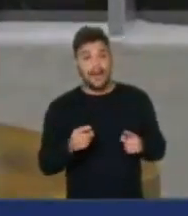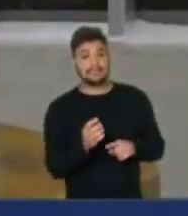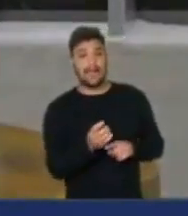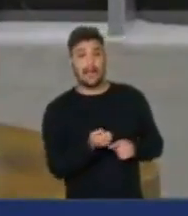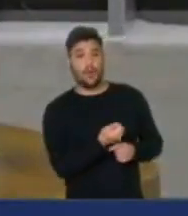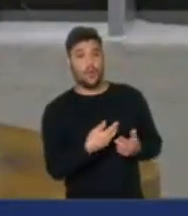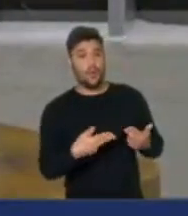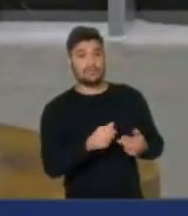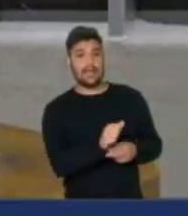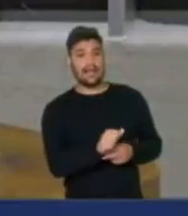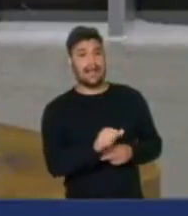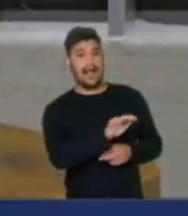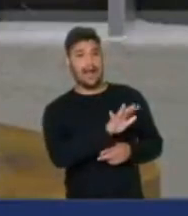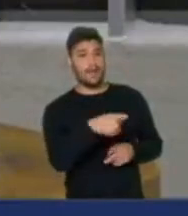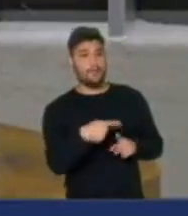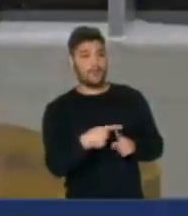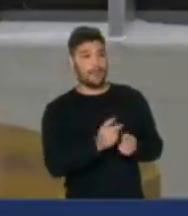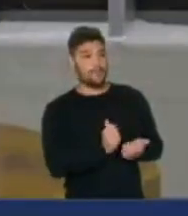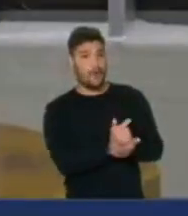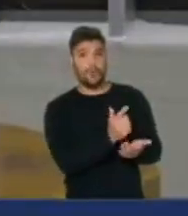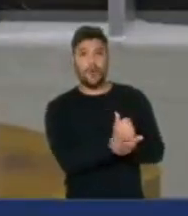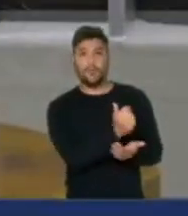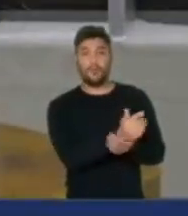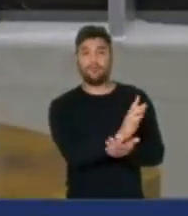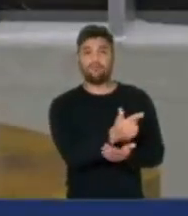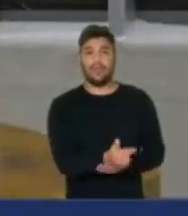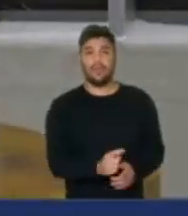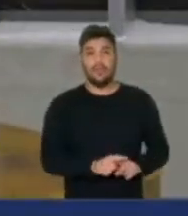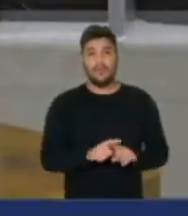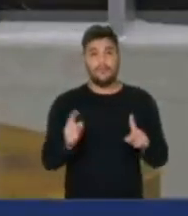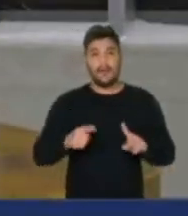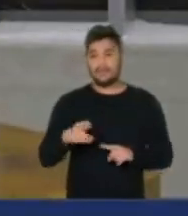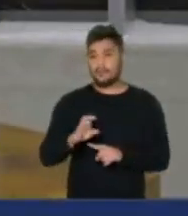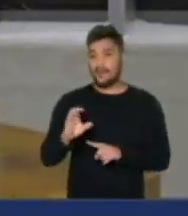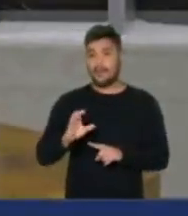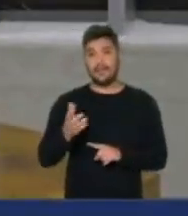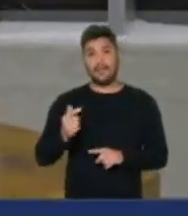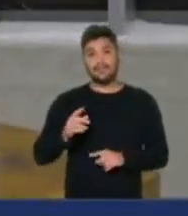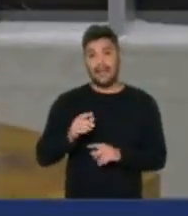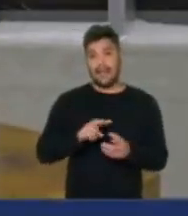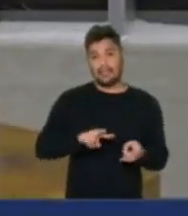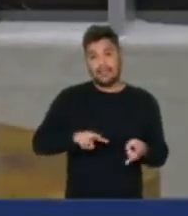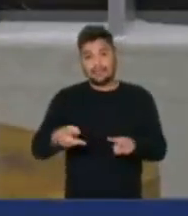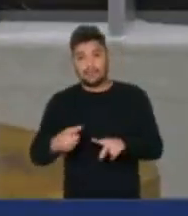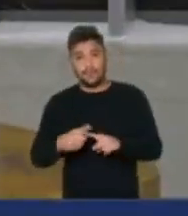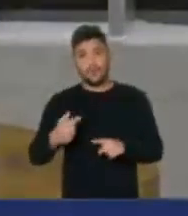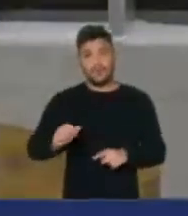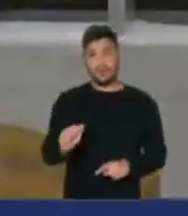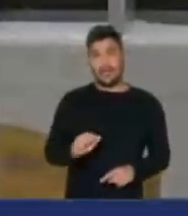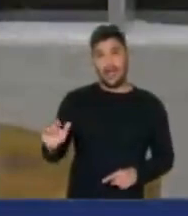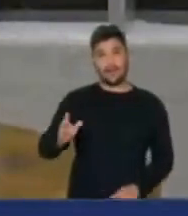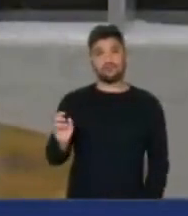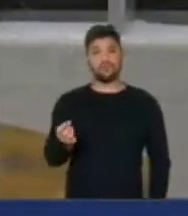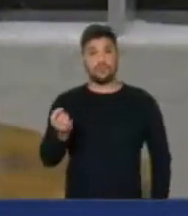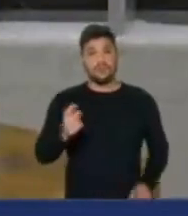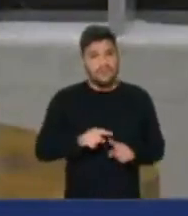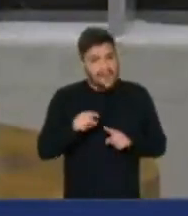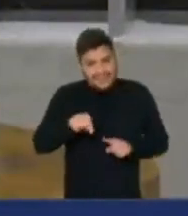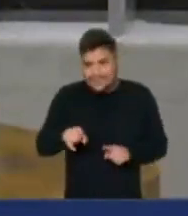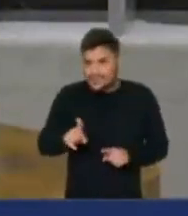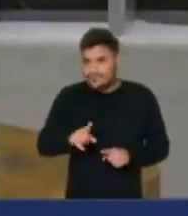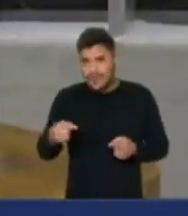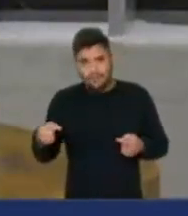demanda e se alega, para não se aprovar a PEC da transição, de que seria o custo da elevação dos juros? Isso